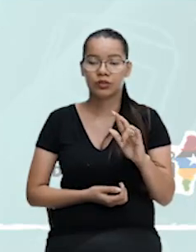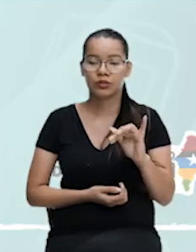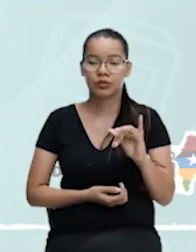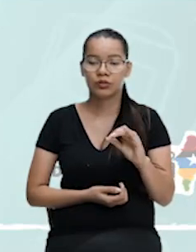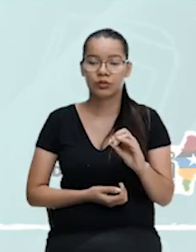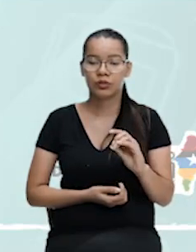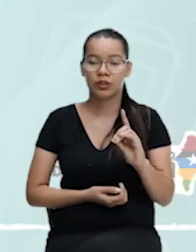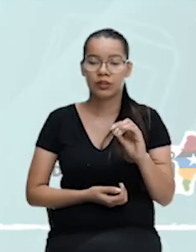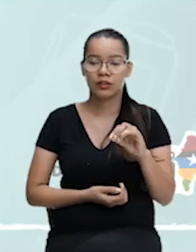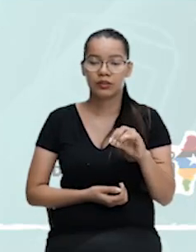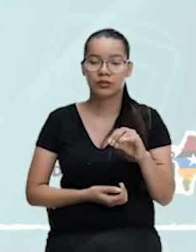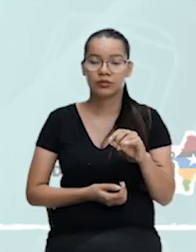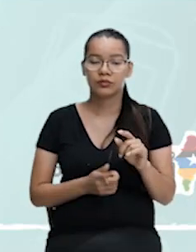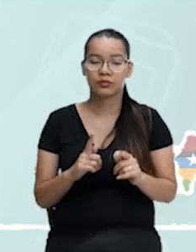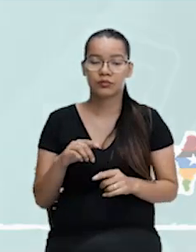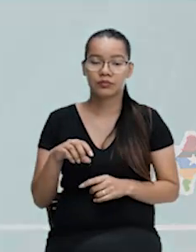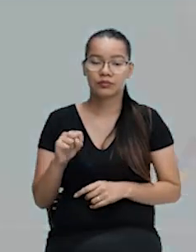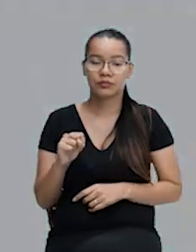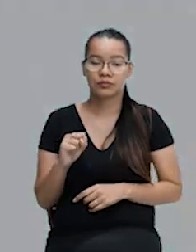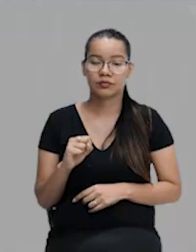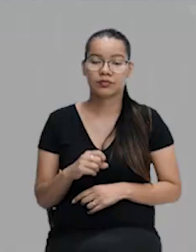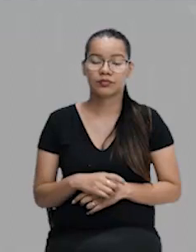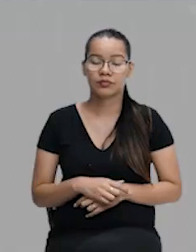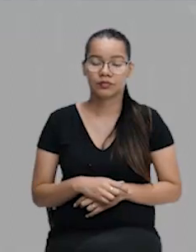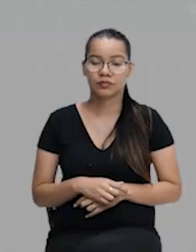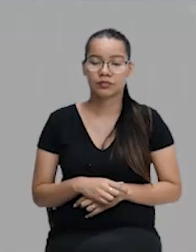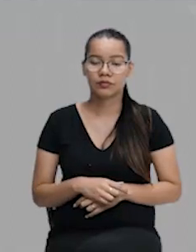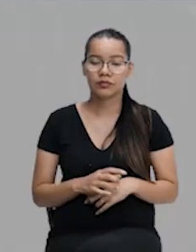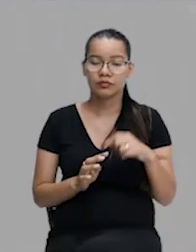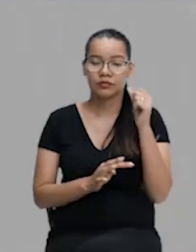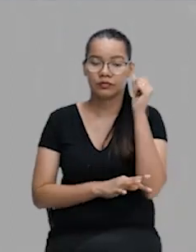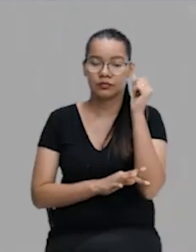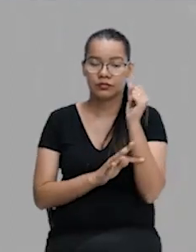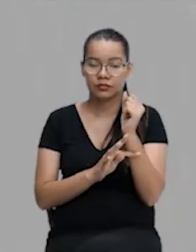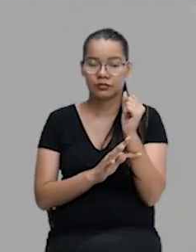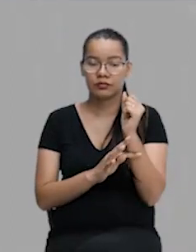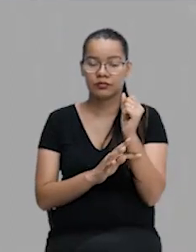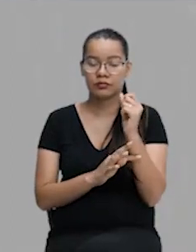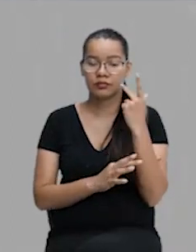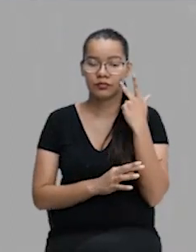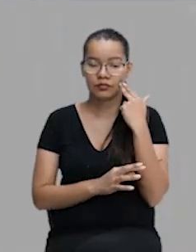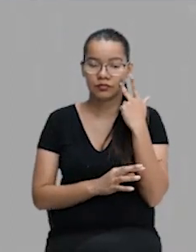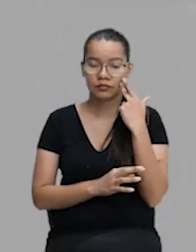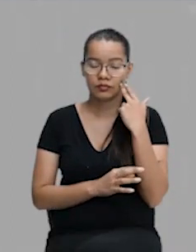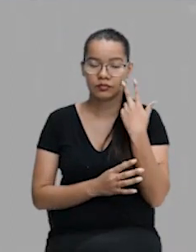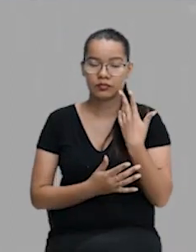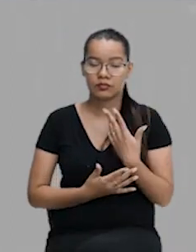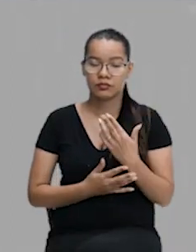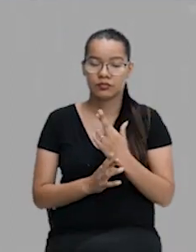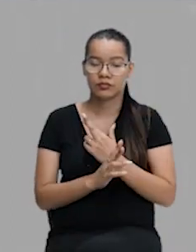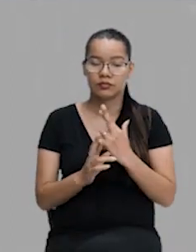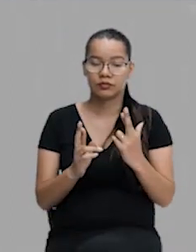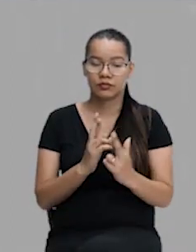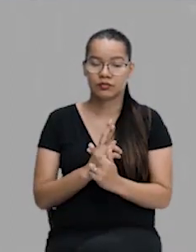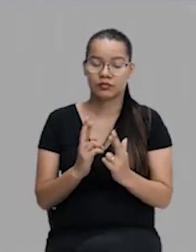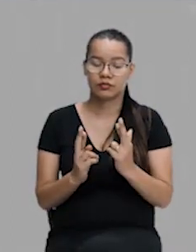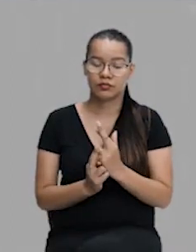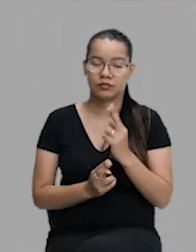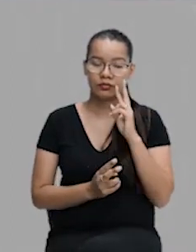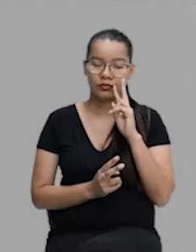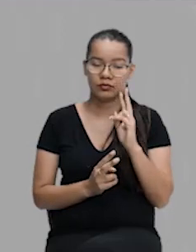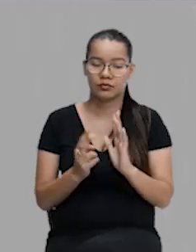gás na temperatura ambiente. Então, reação aqui, do ácido sulfúrico com sal sulfeto de